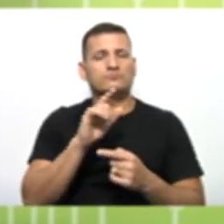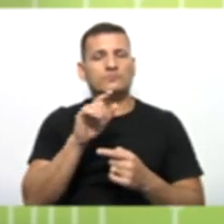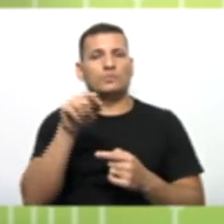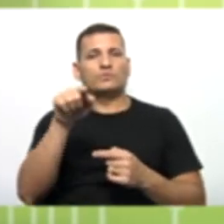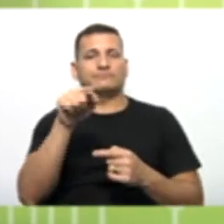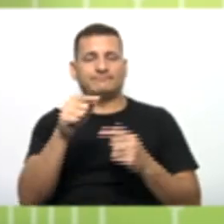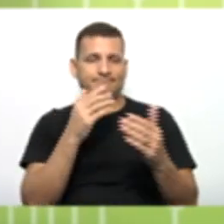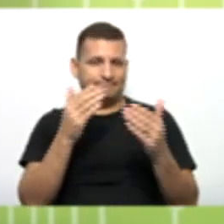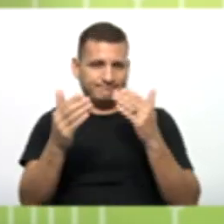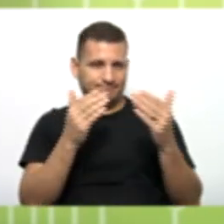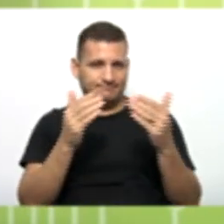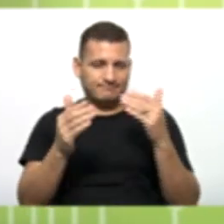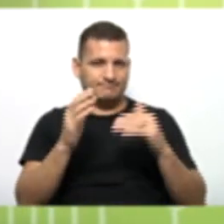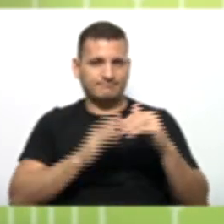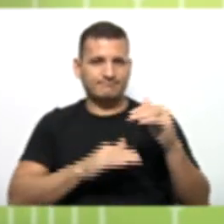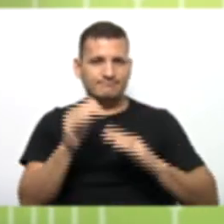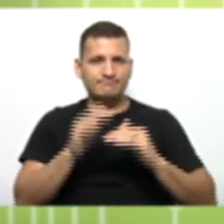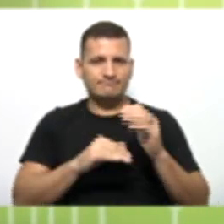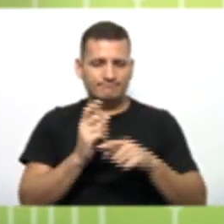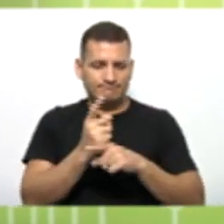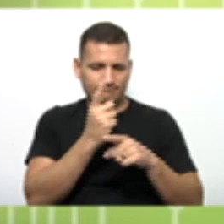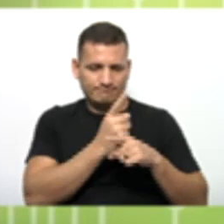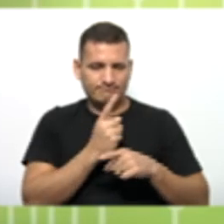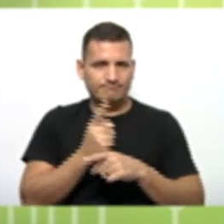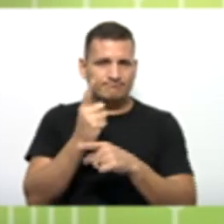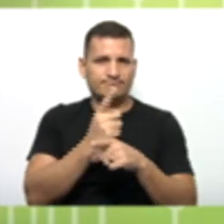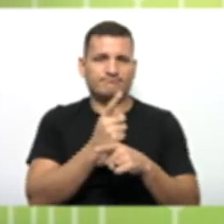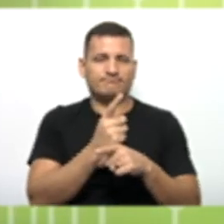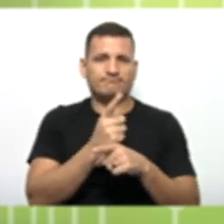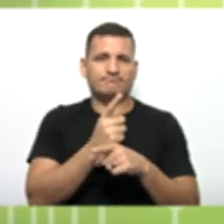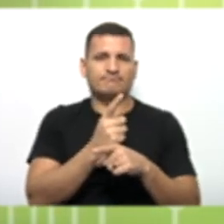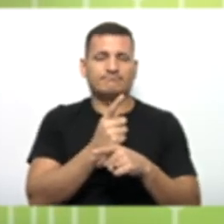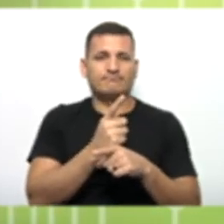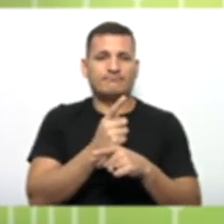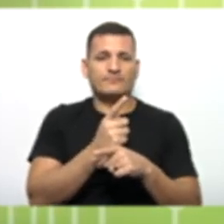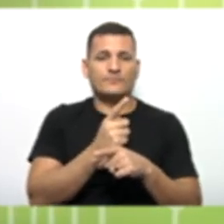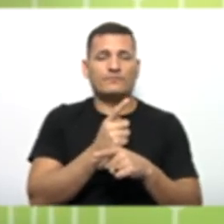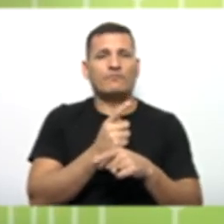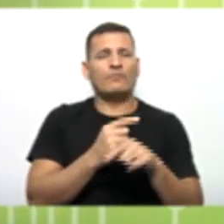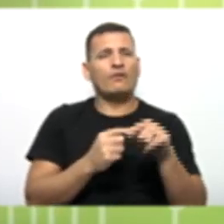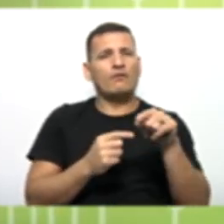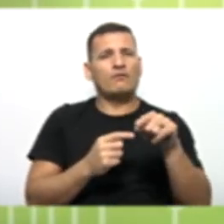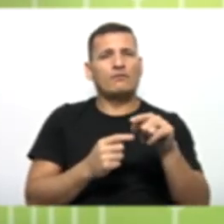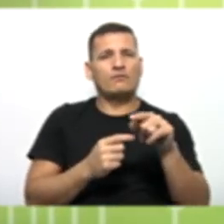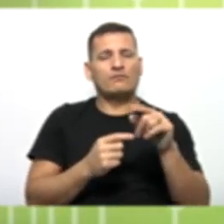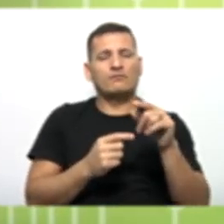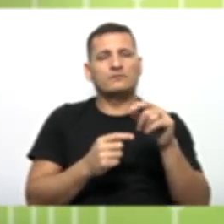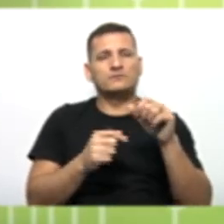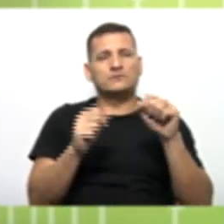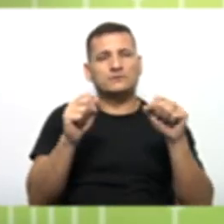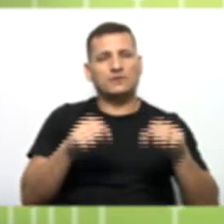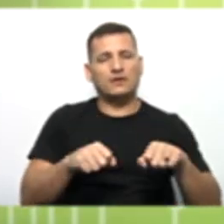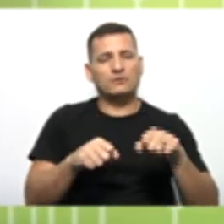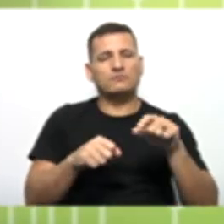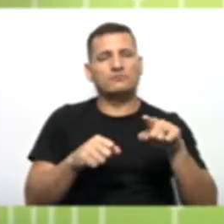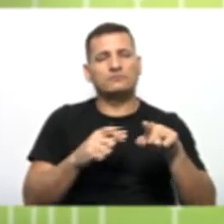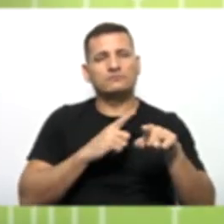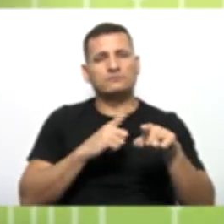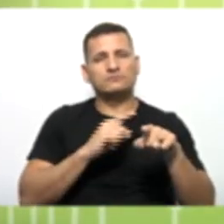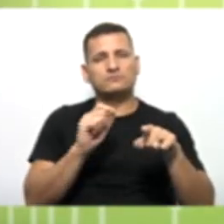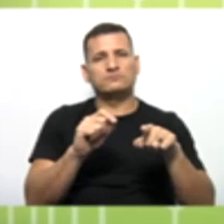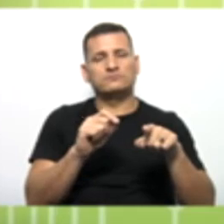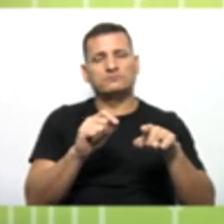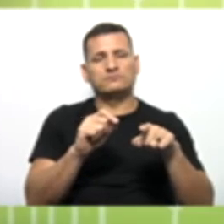analista, identificou. Né? Quais são as etapas que essa função vai ter. Isso é muito importante,